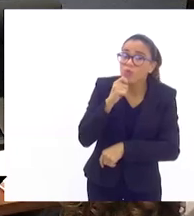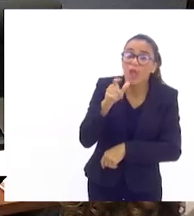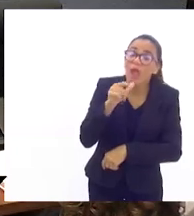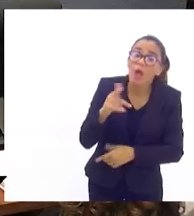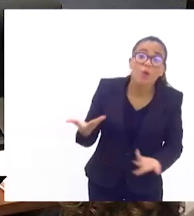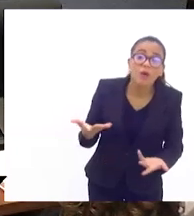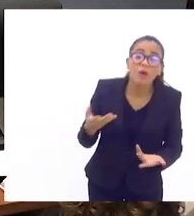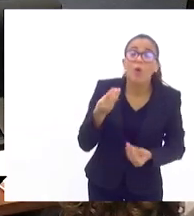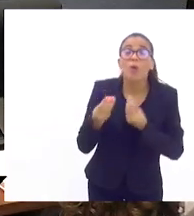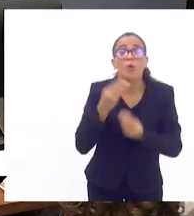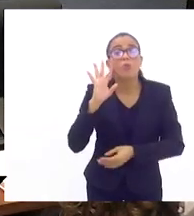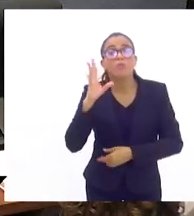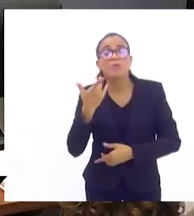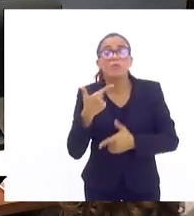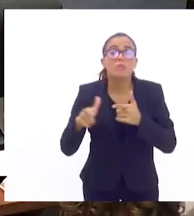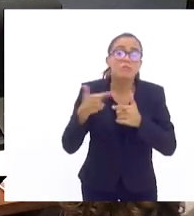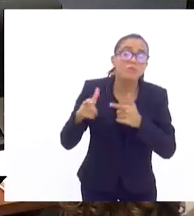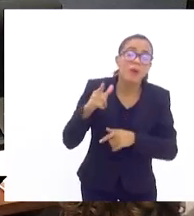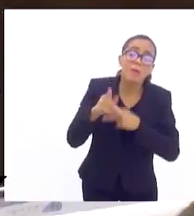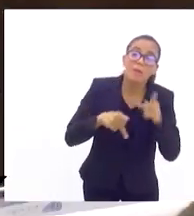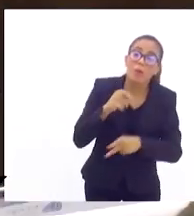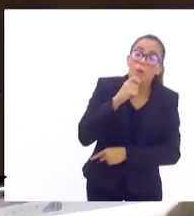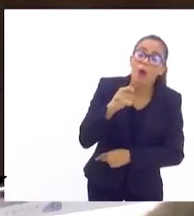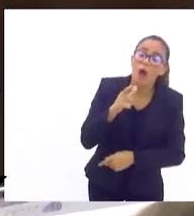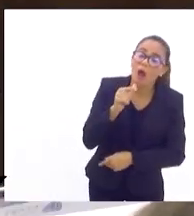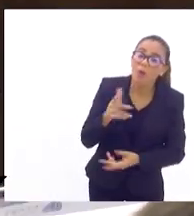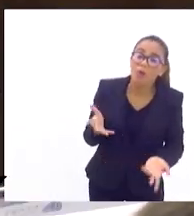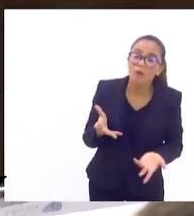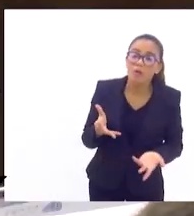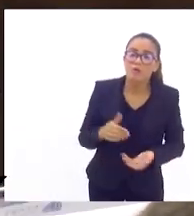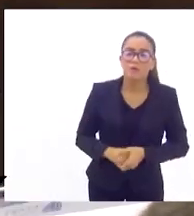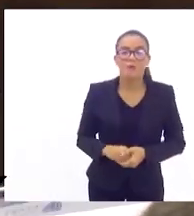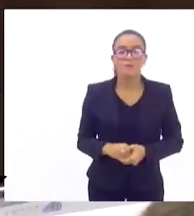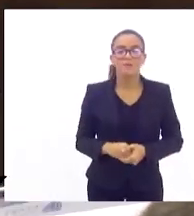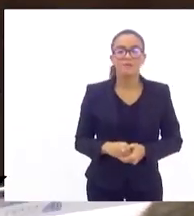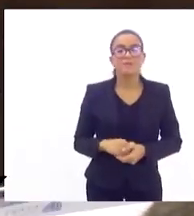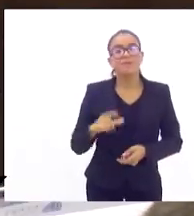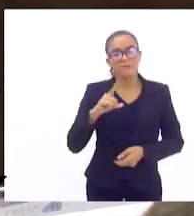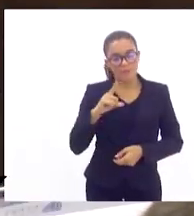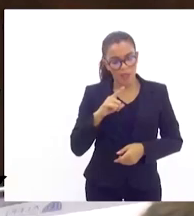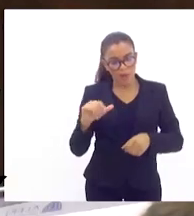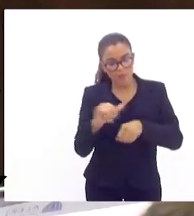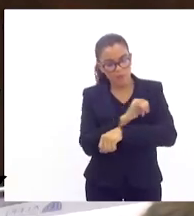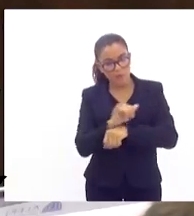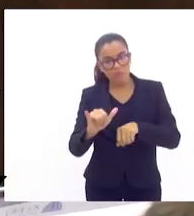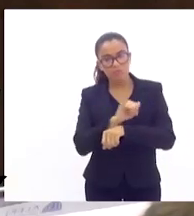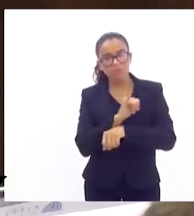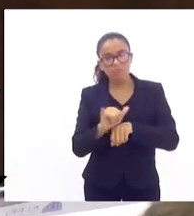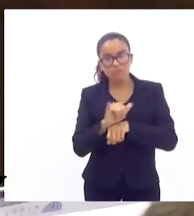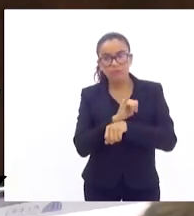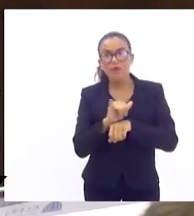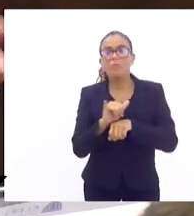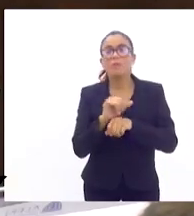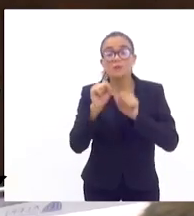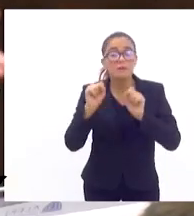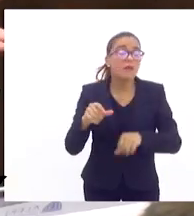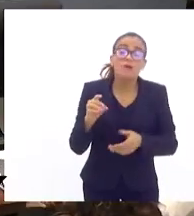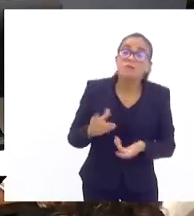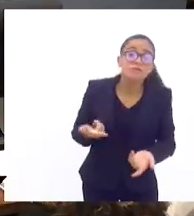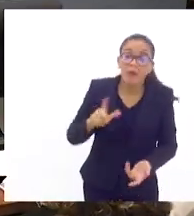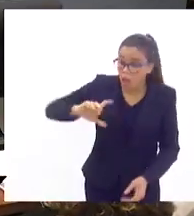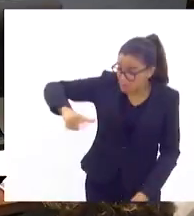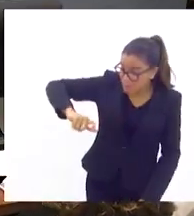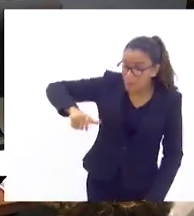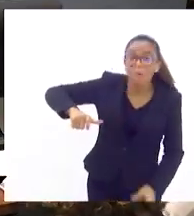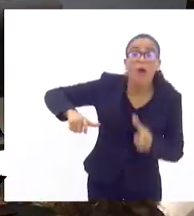resolver o problema da população que está sem água? Nós temos hoje uma forma de investir, estender rede. Faltou água. O que, é que a